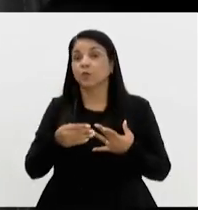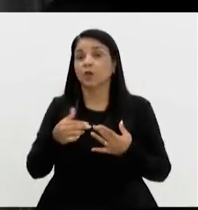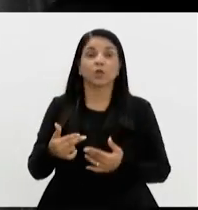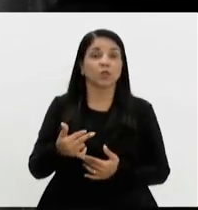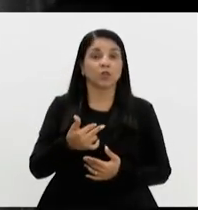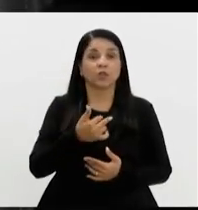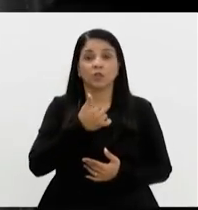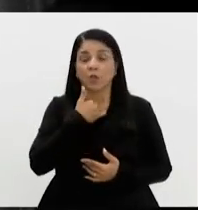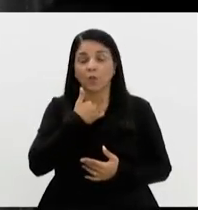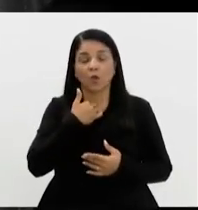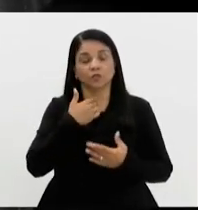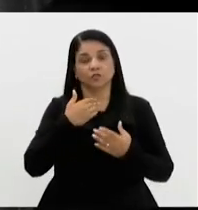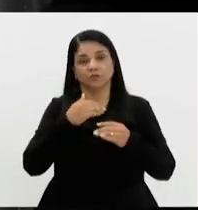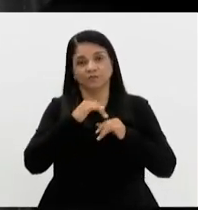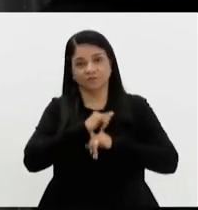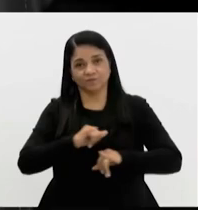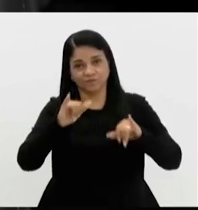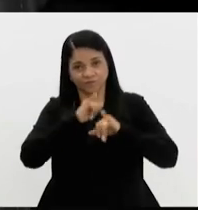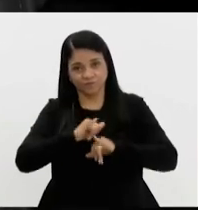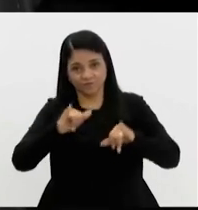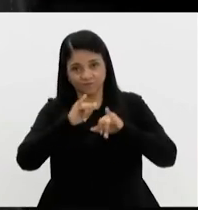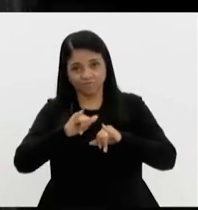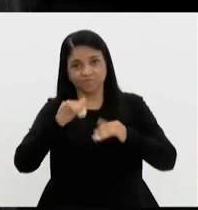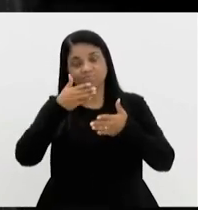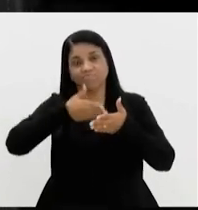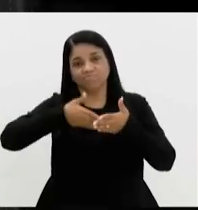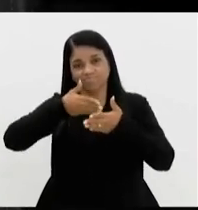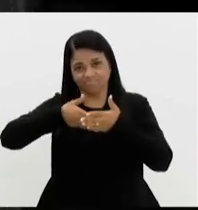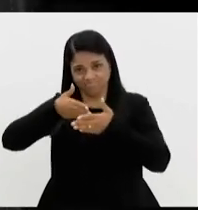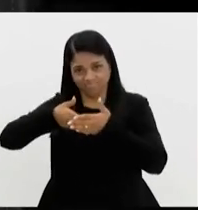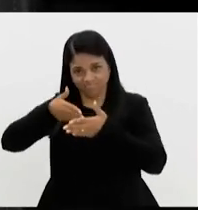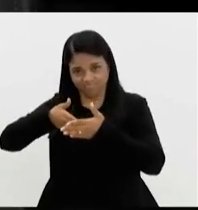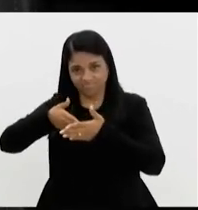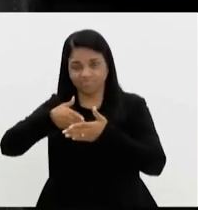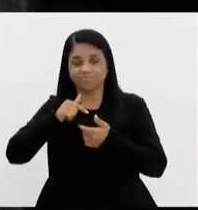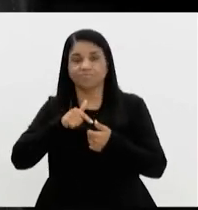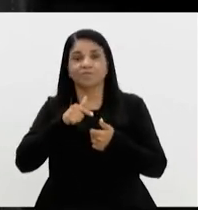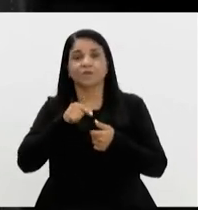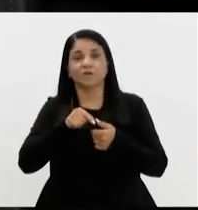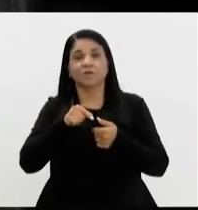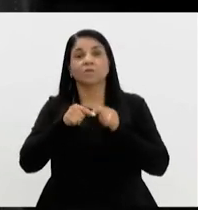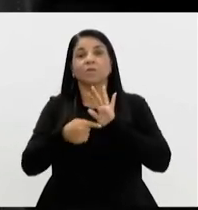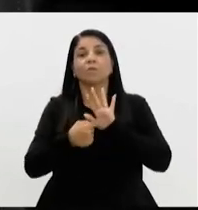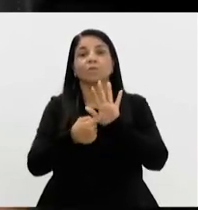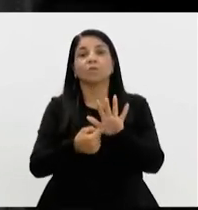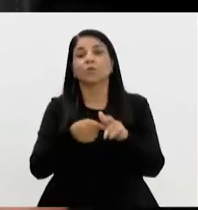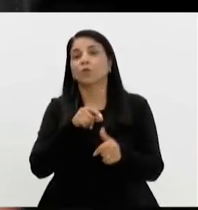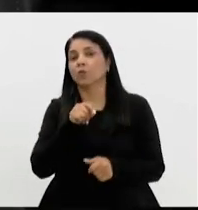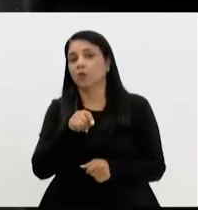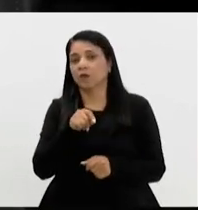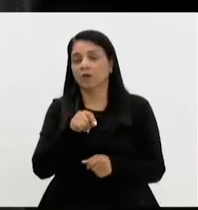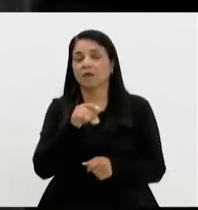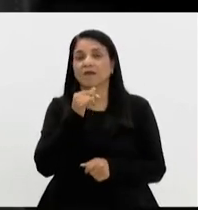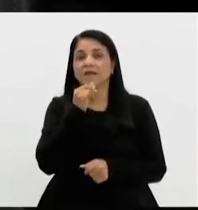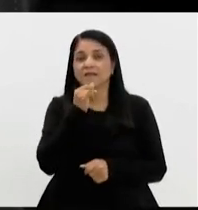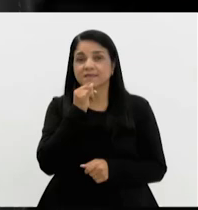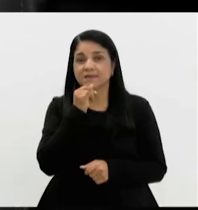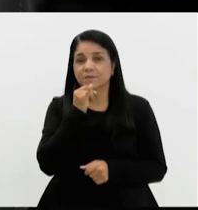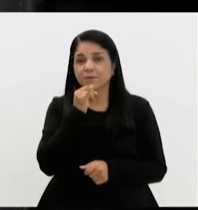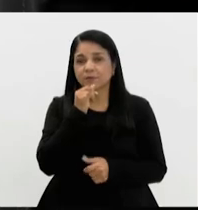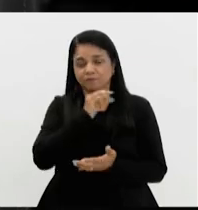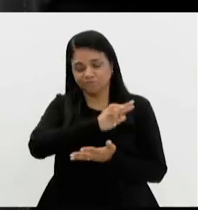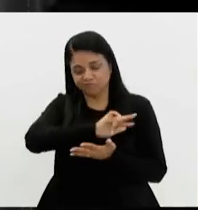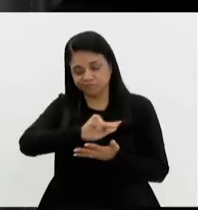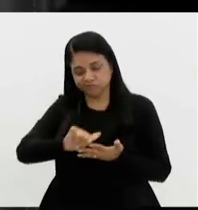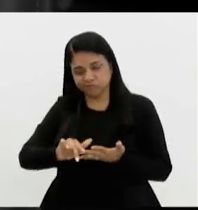a publicidade institucional vedada e vai destacar particularmente exemplos que eu acabara de